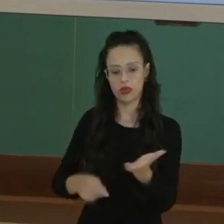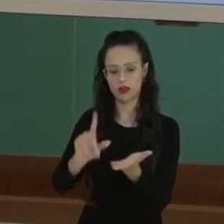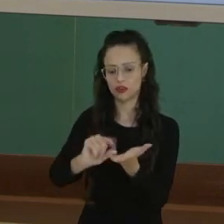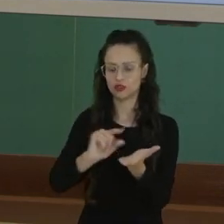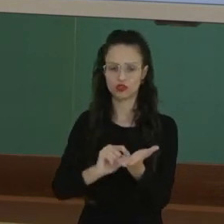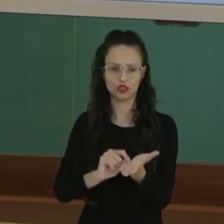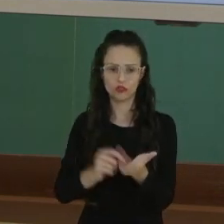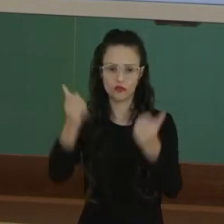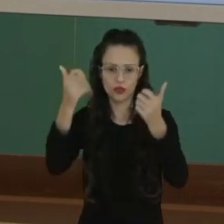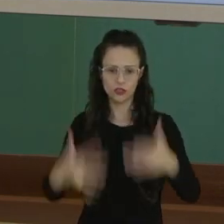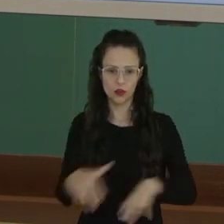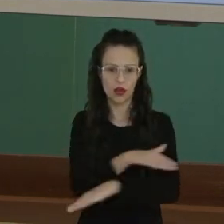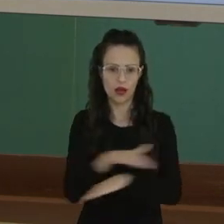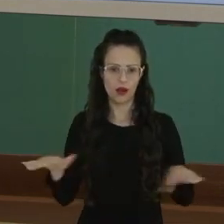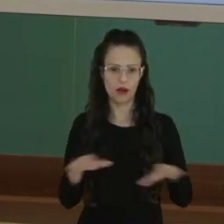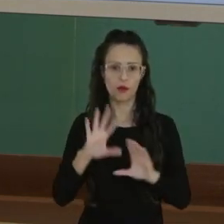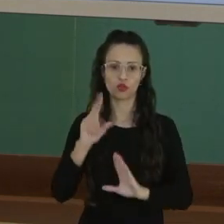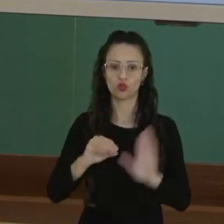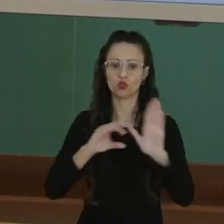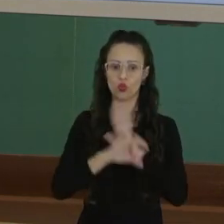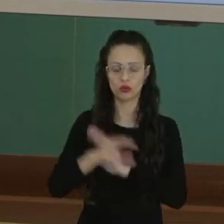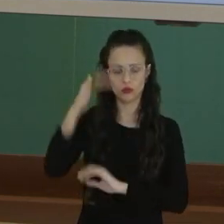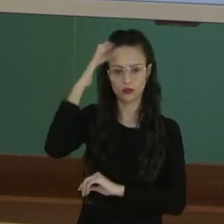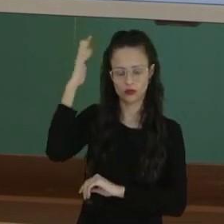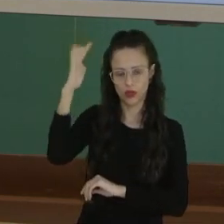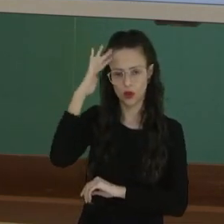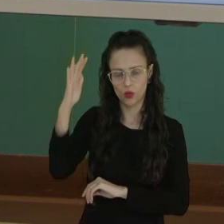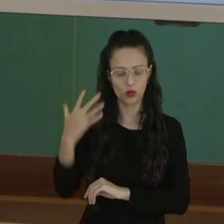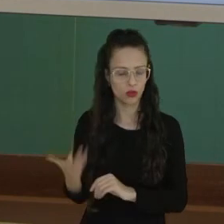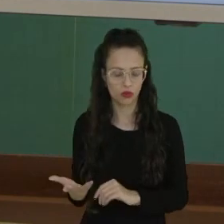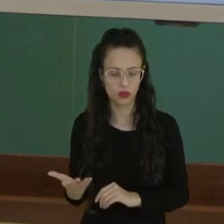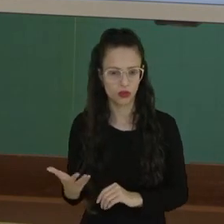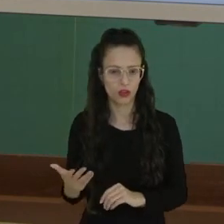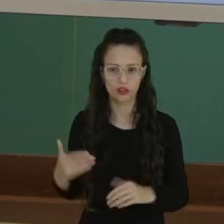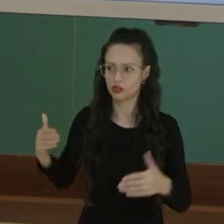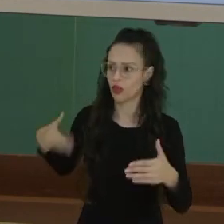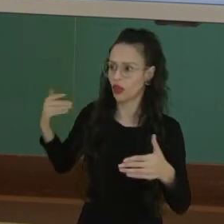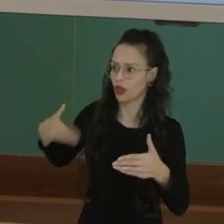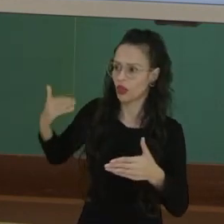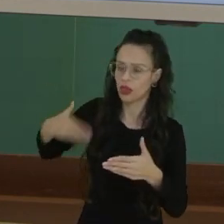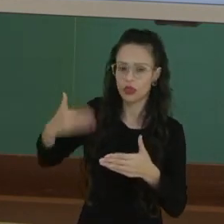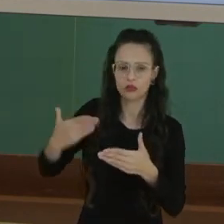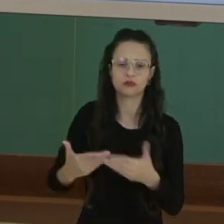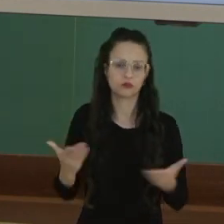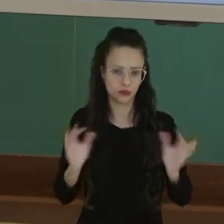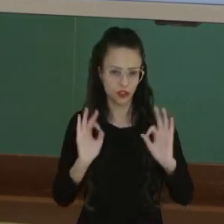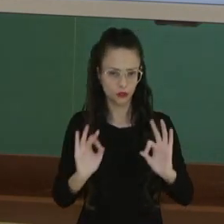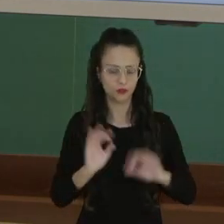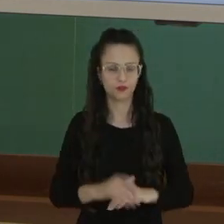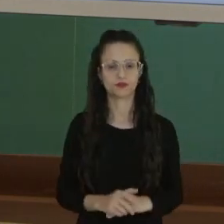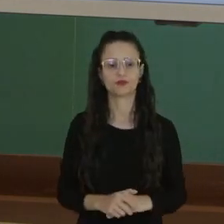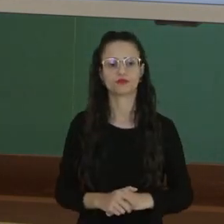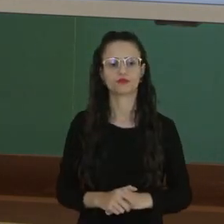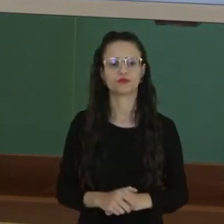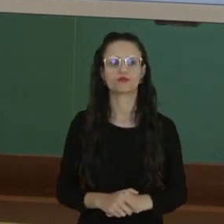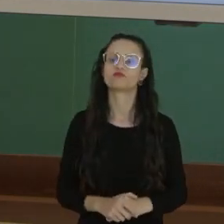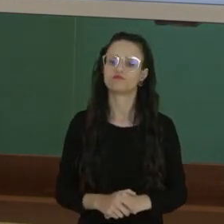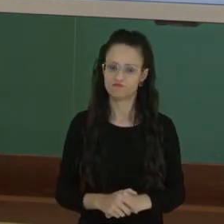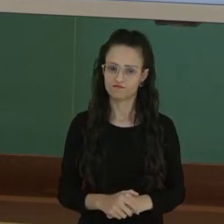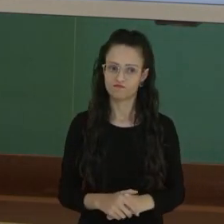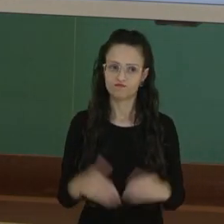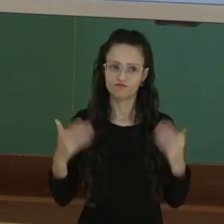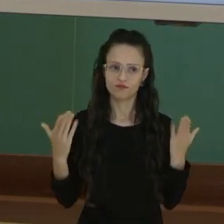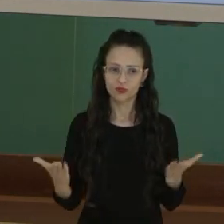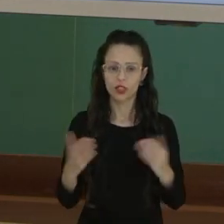vai descrever, acabar com todo o conceito praticamente de séculos aí. Certo? Bem,